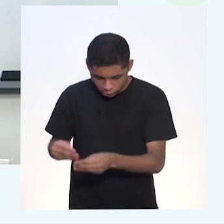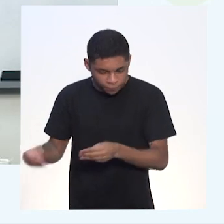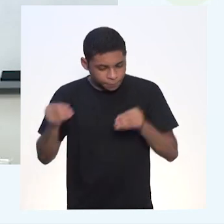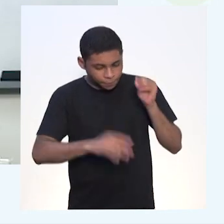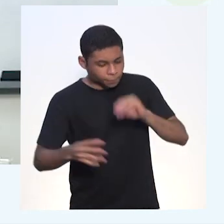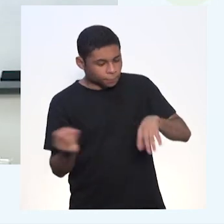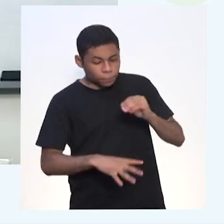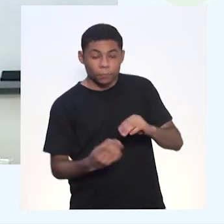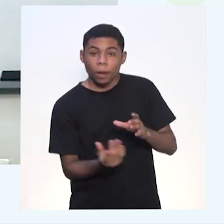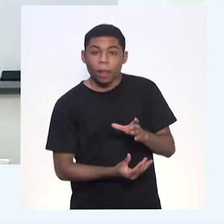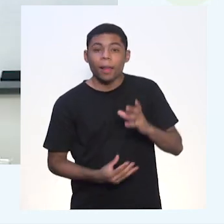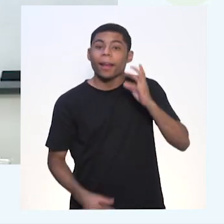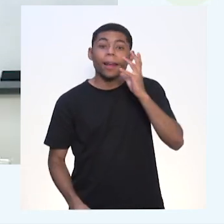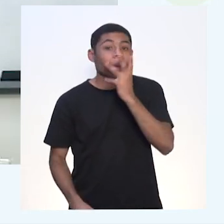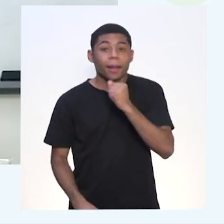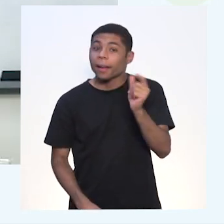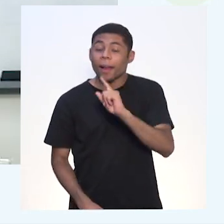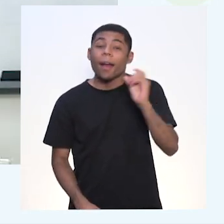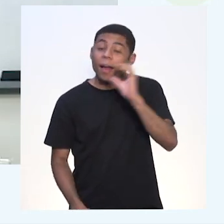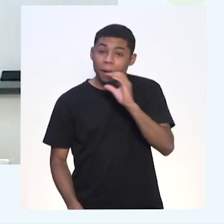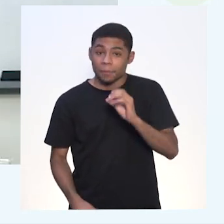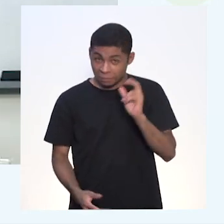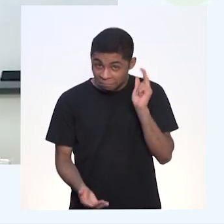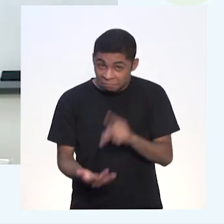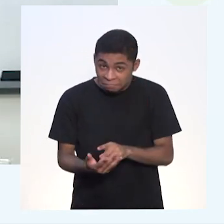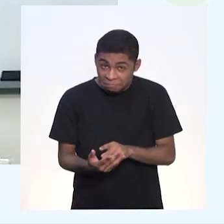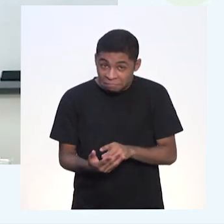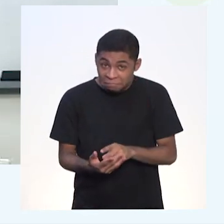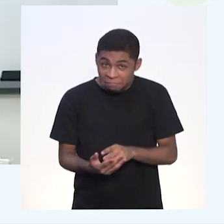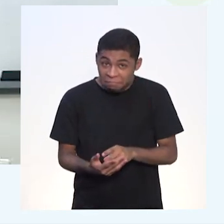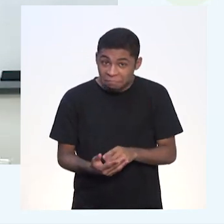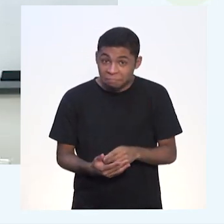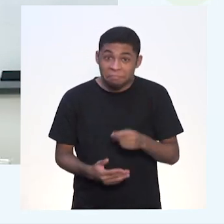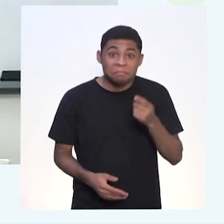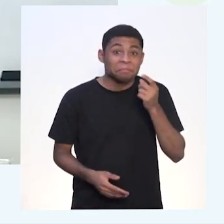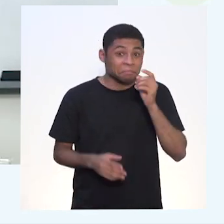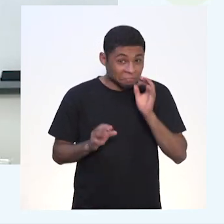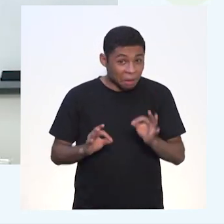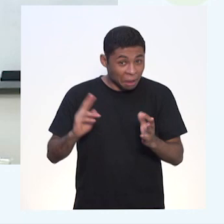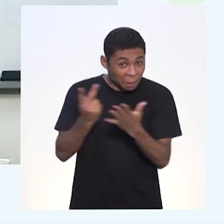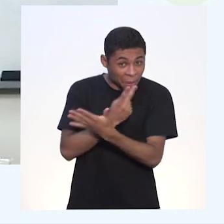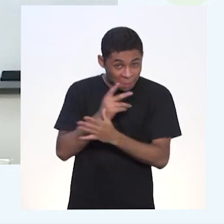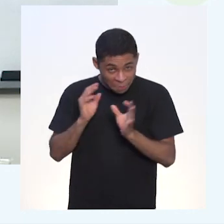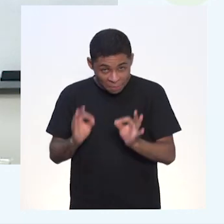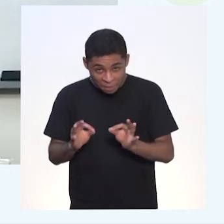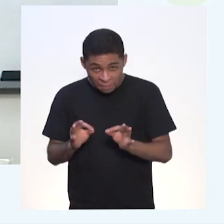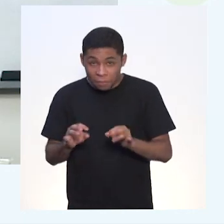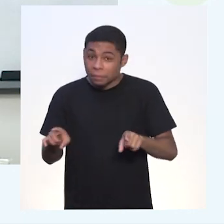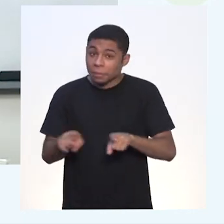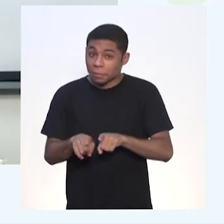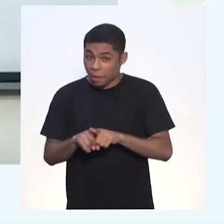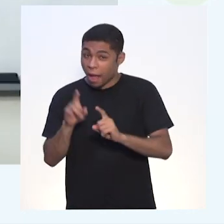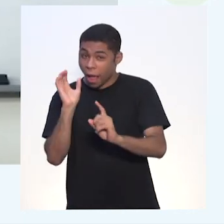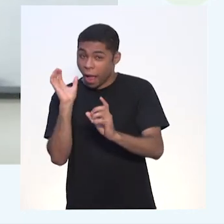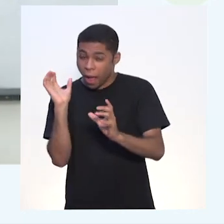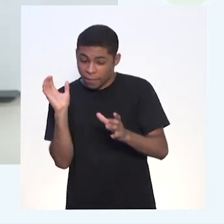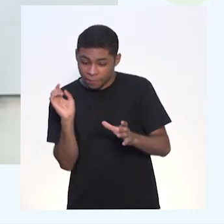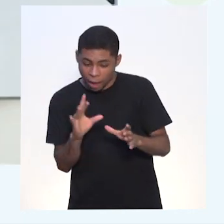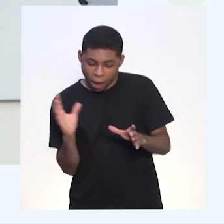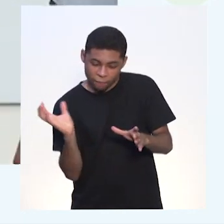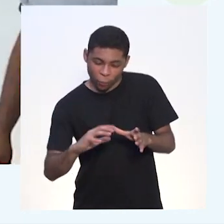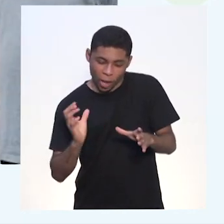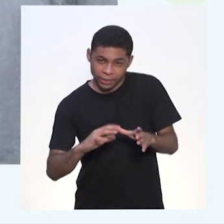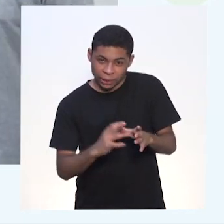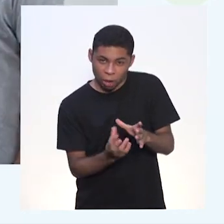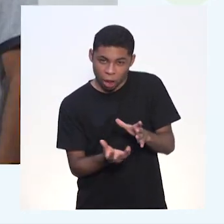ser bem menor. Vamos ver se isso de fato acontece? Se essa superfície de contato, ela influencia mesmo na velocidade